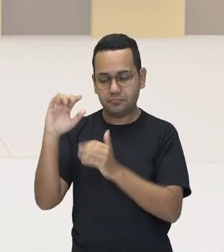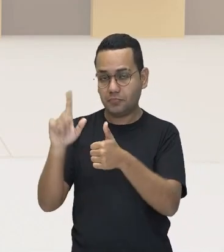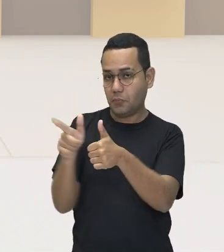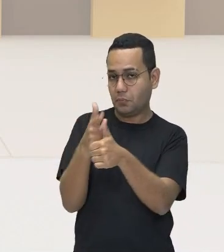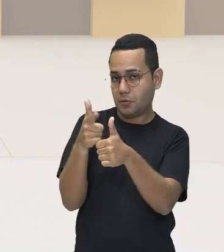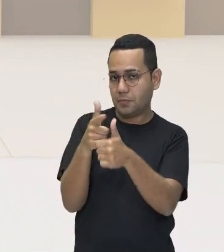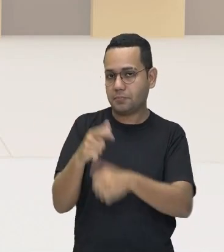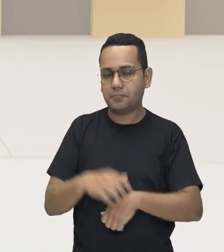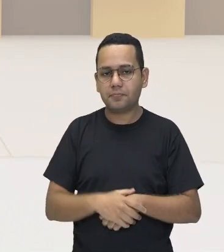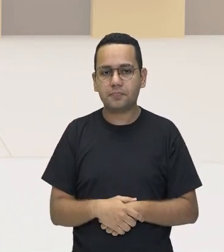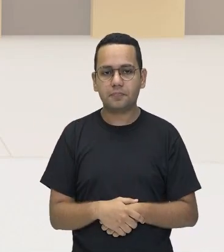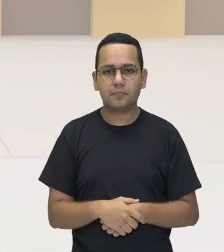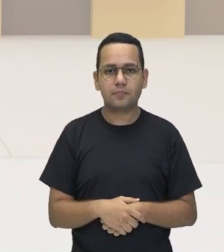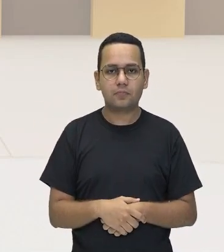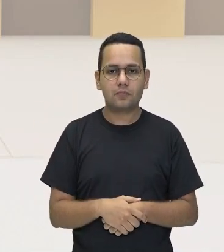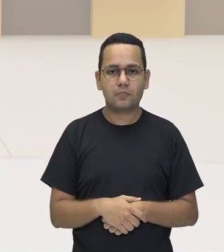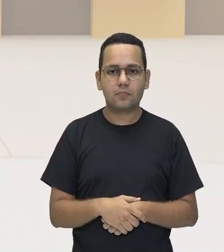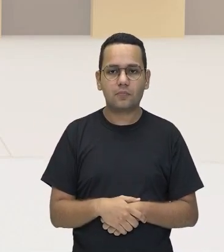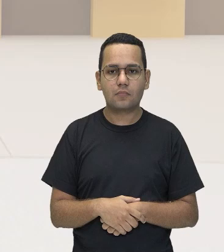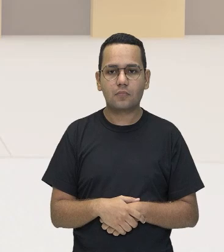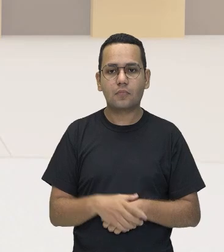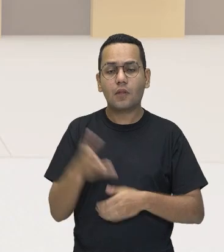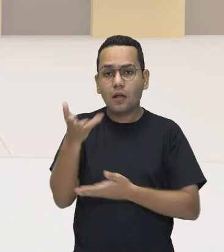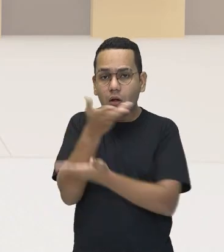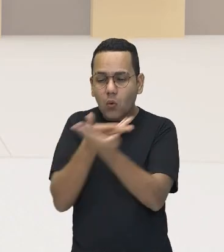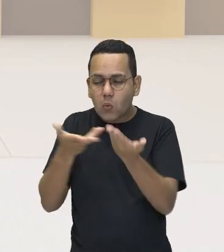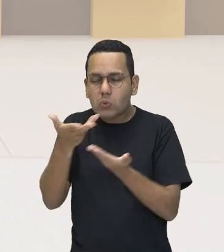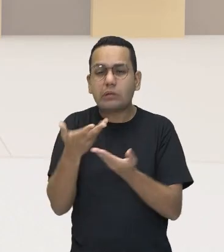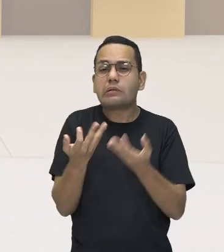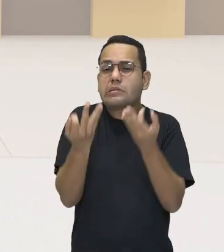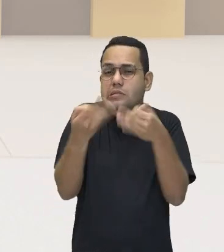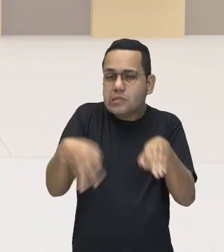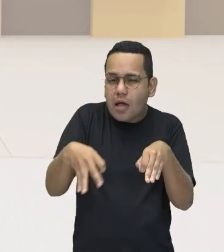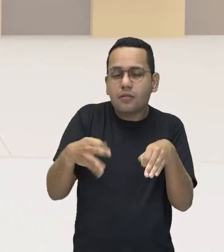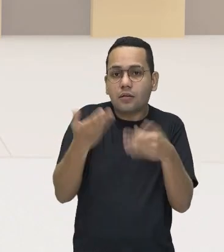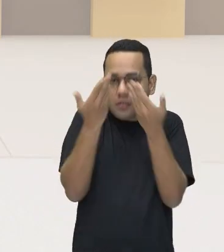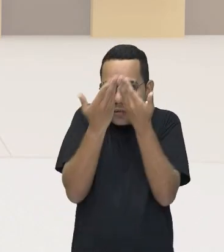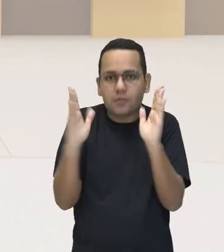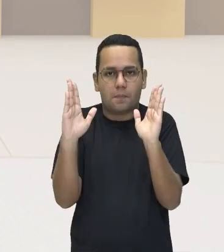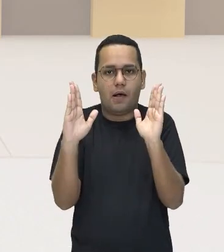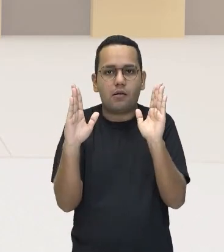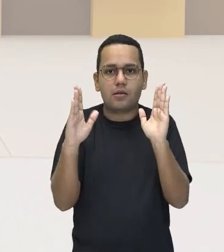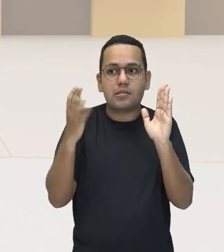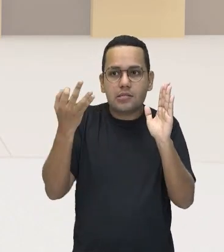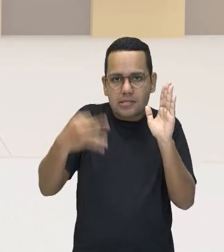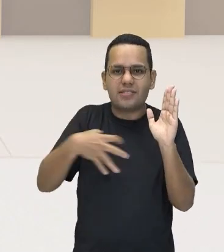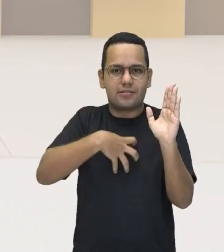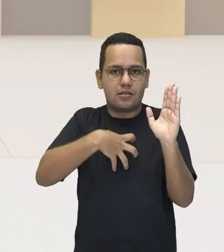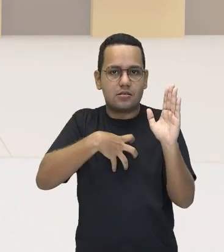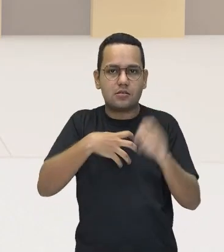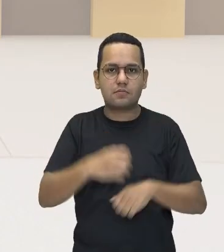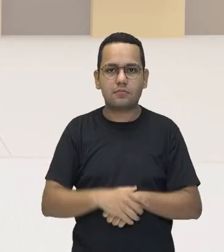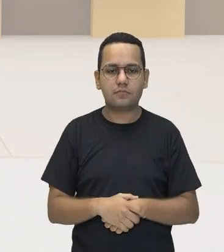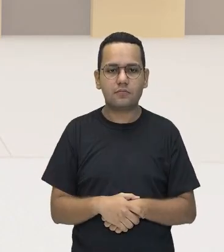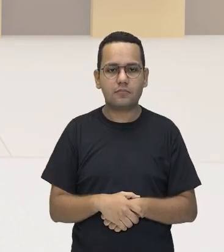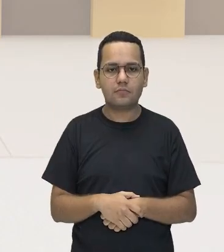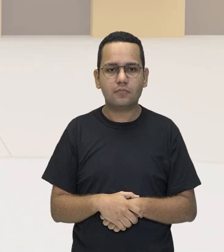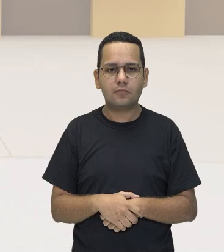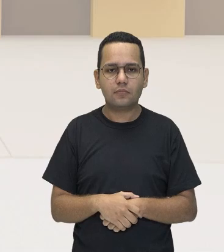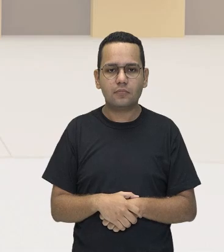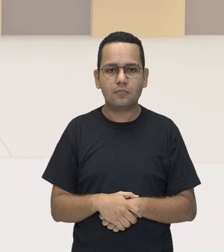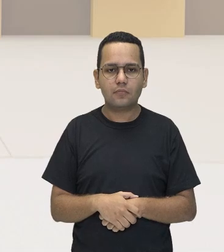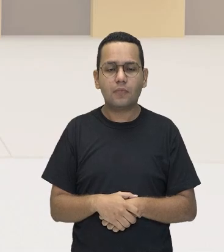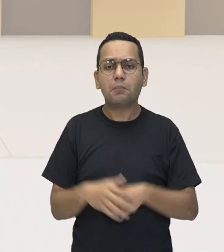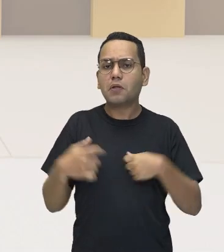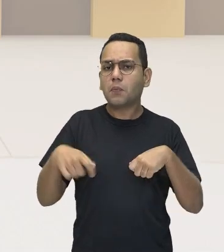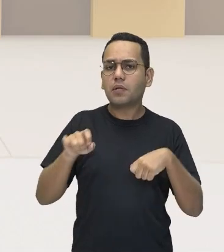aberto e transparente, né? Você precisa ter esse diálogo aberto e transparente. Primeira coisa é estabelecer esses